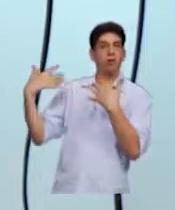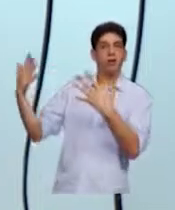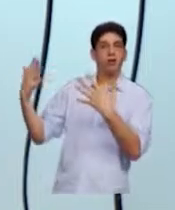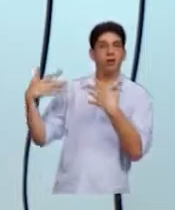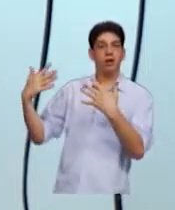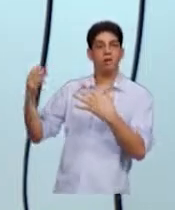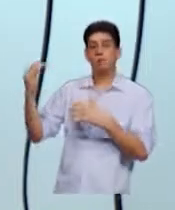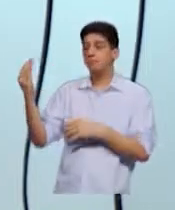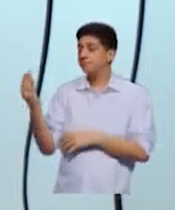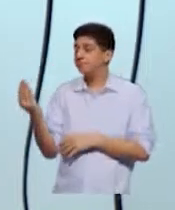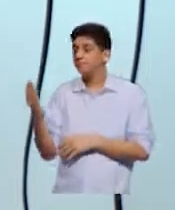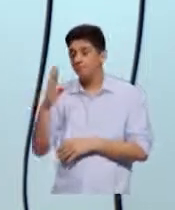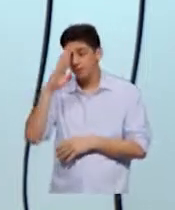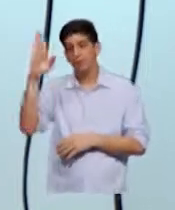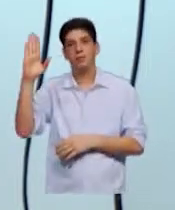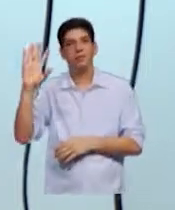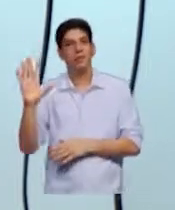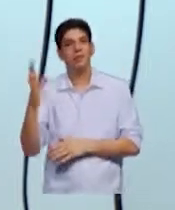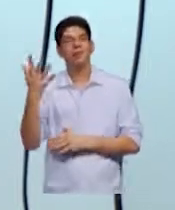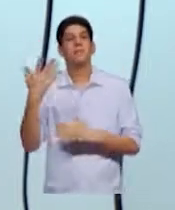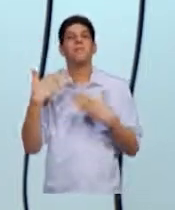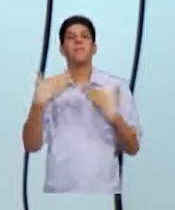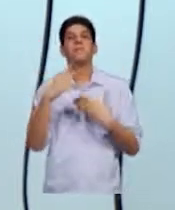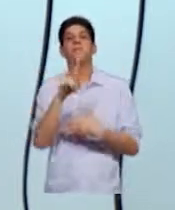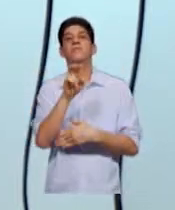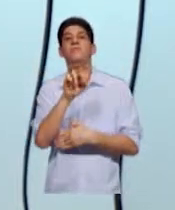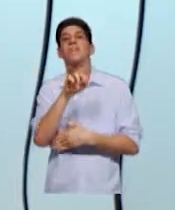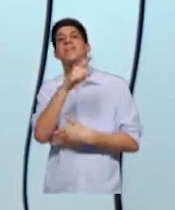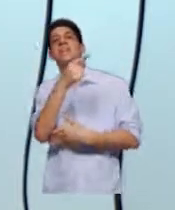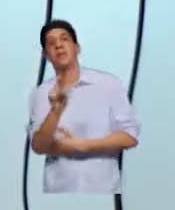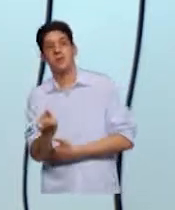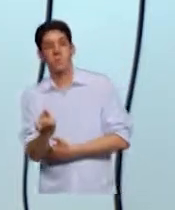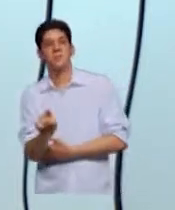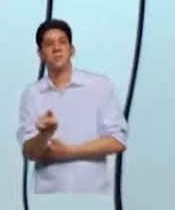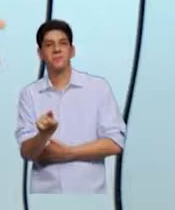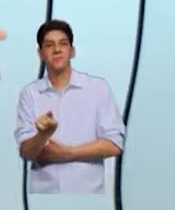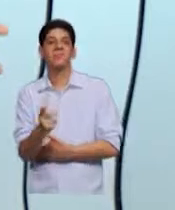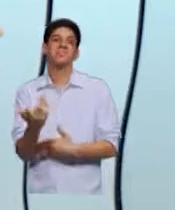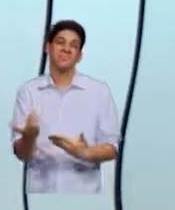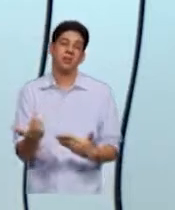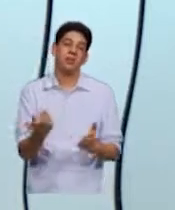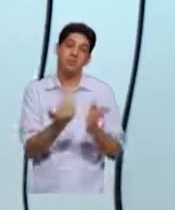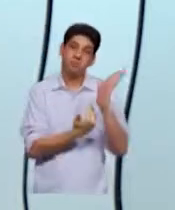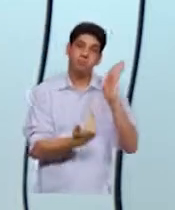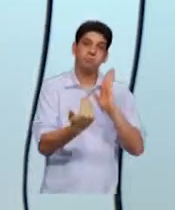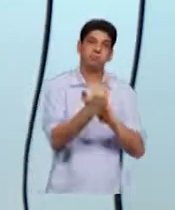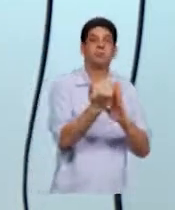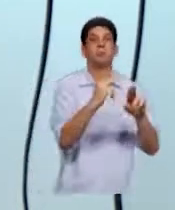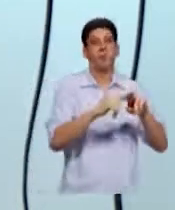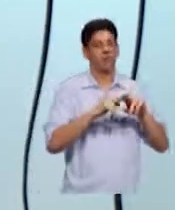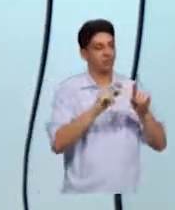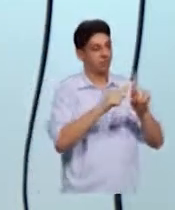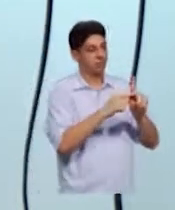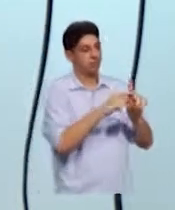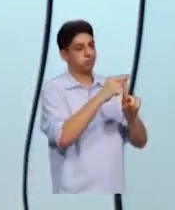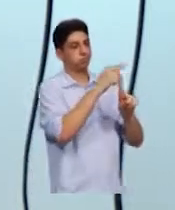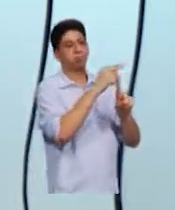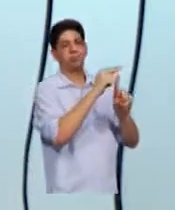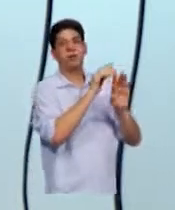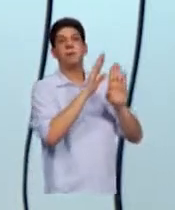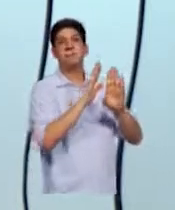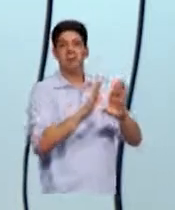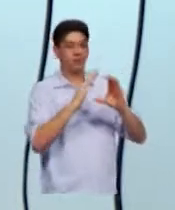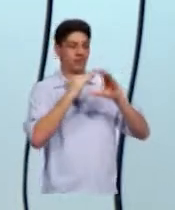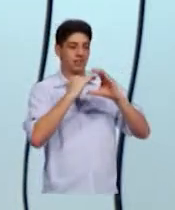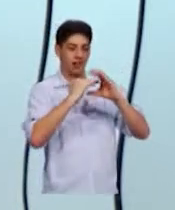época do verão. Então, agrava mais por causa da elevada temperatura e também, mas a camada